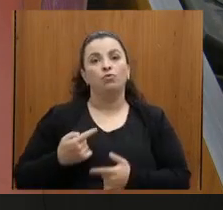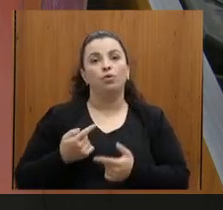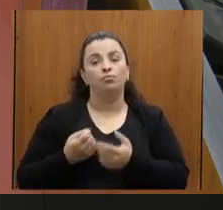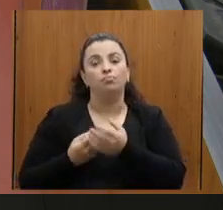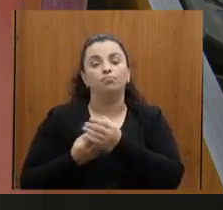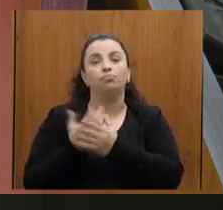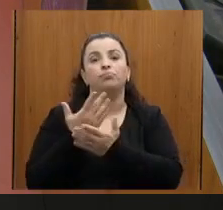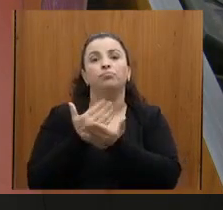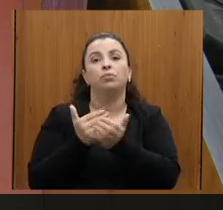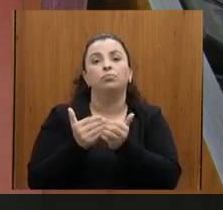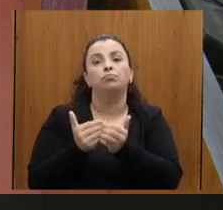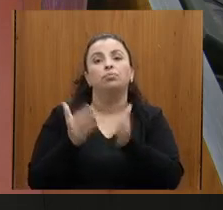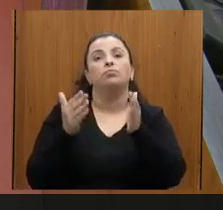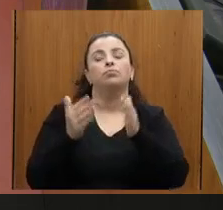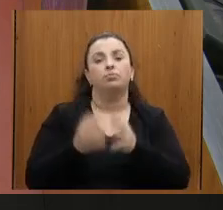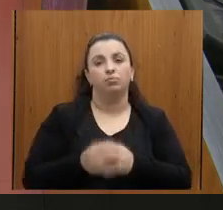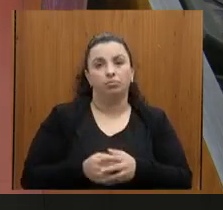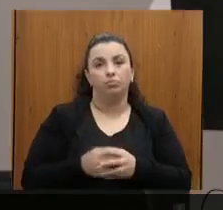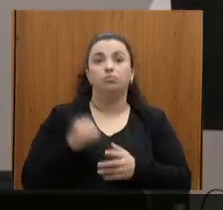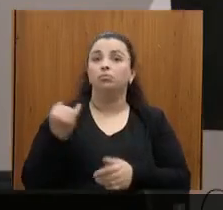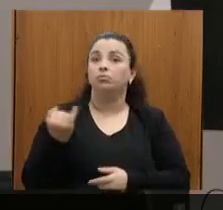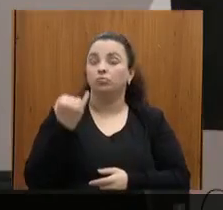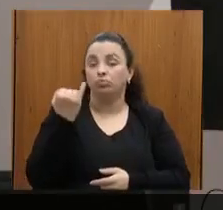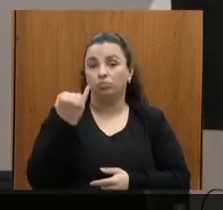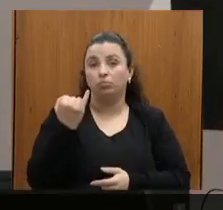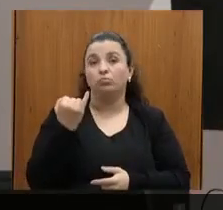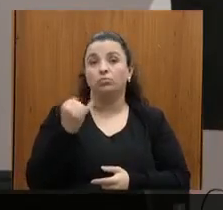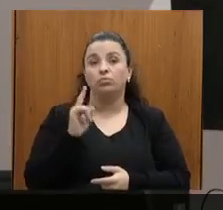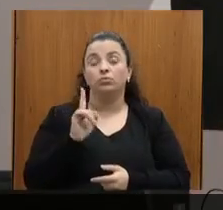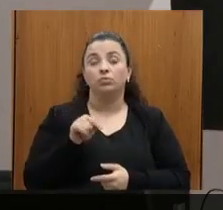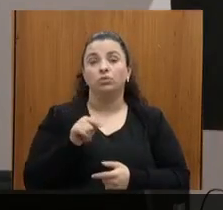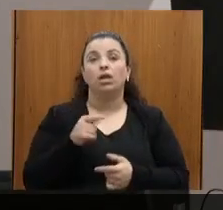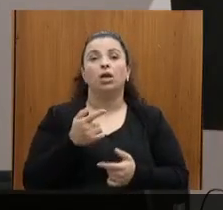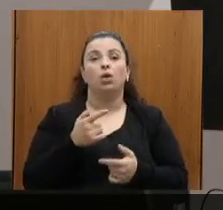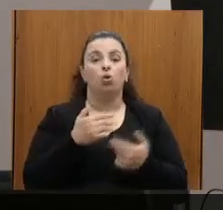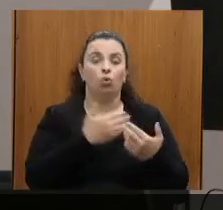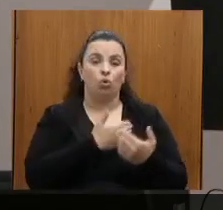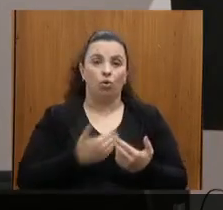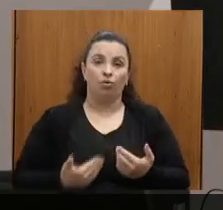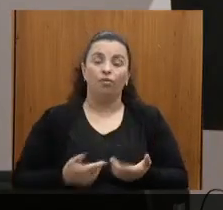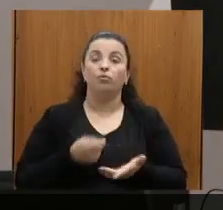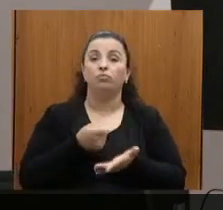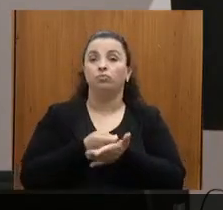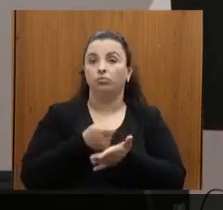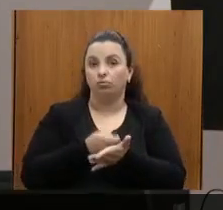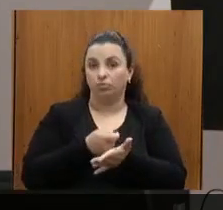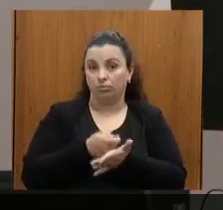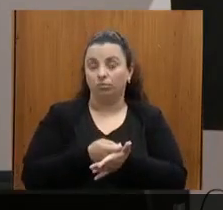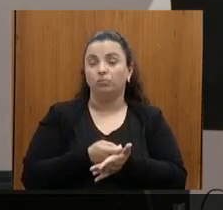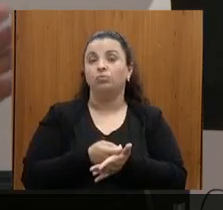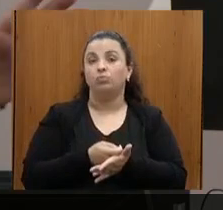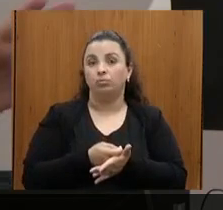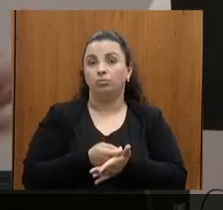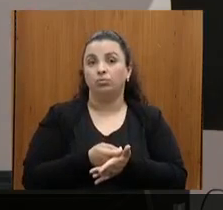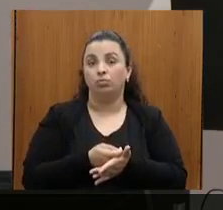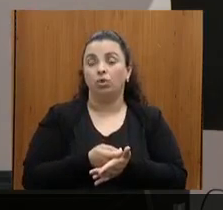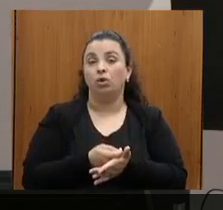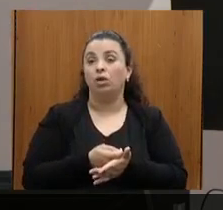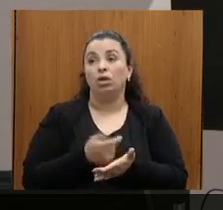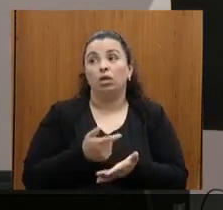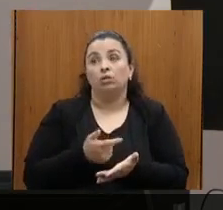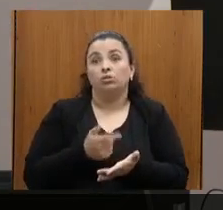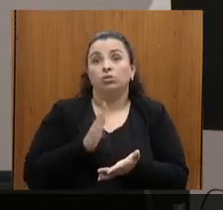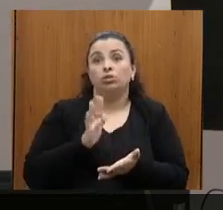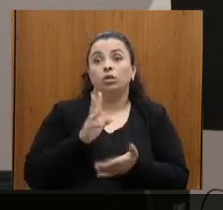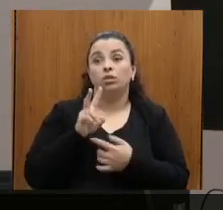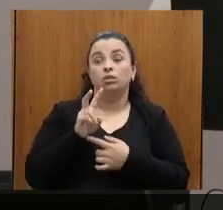um ponto importantíssimo, que era obrigação do governo e é obrigação do governo, mas que não era feito há mais de